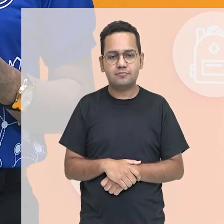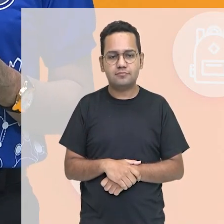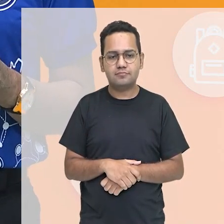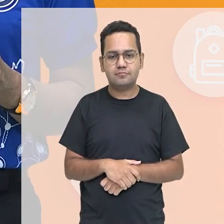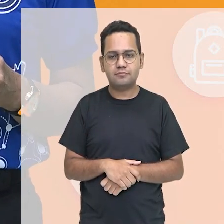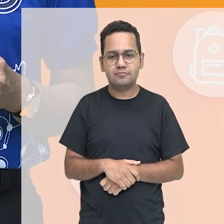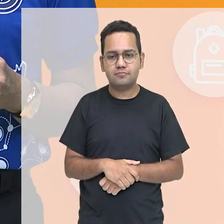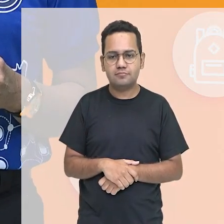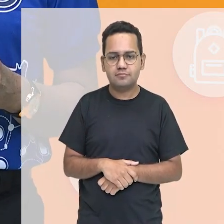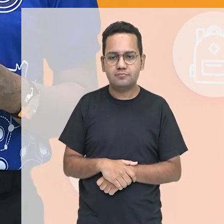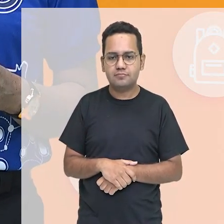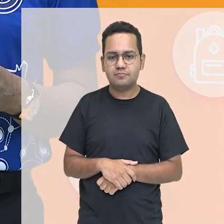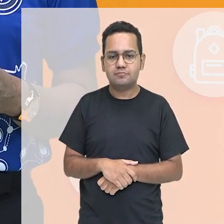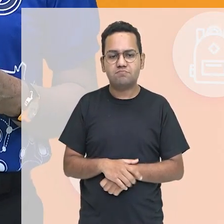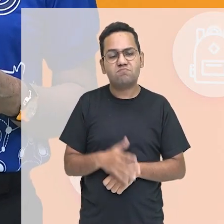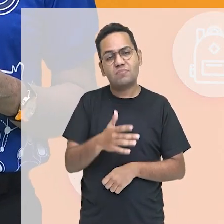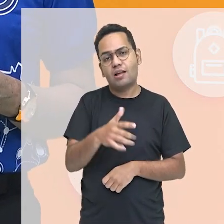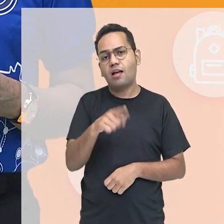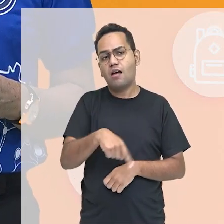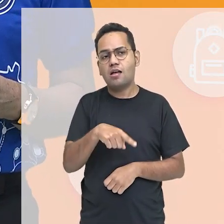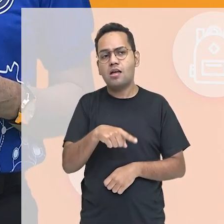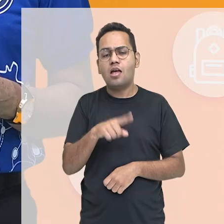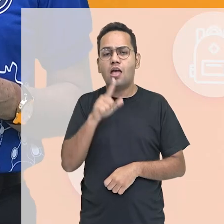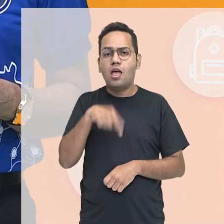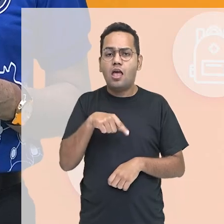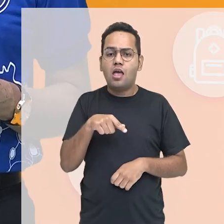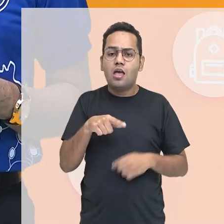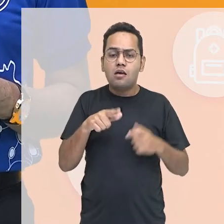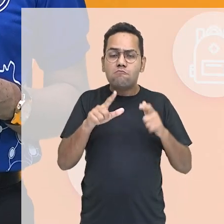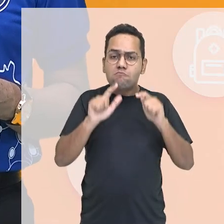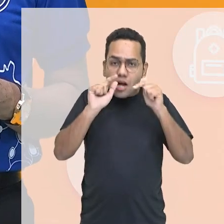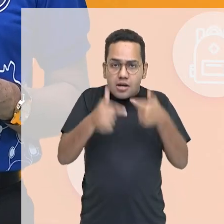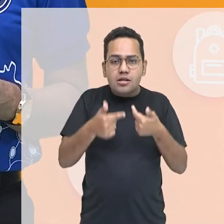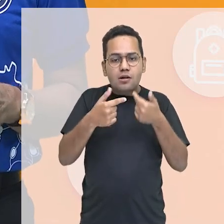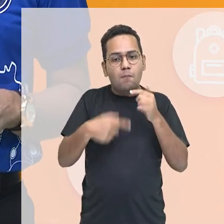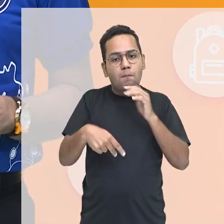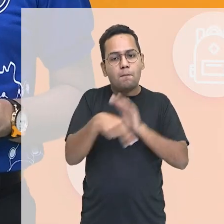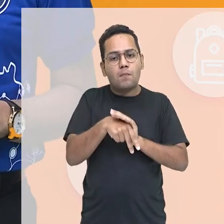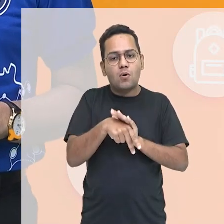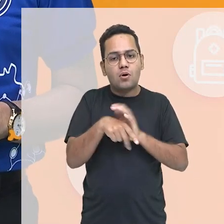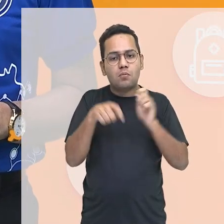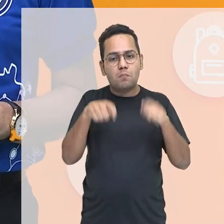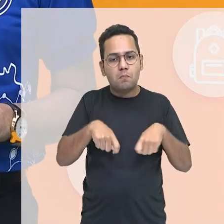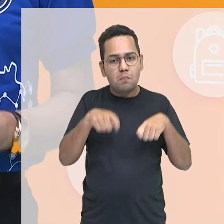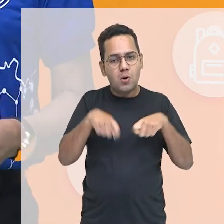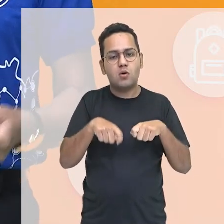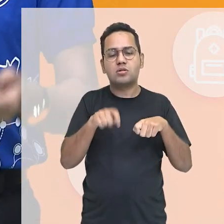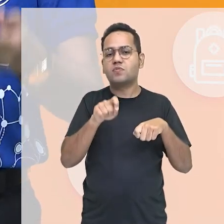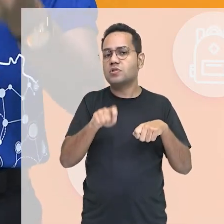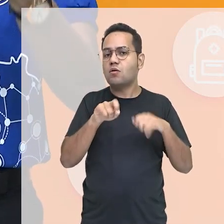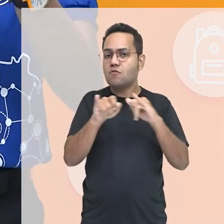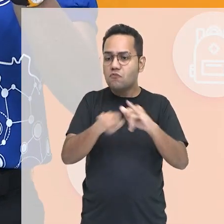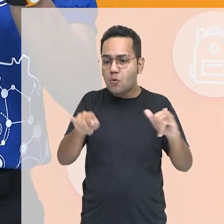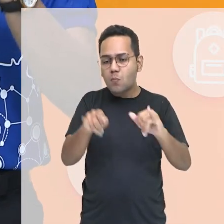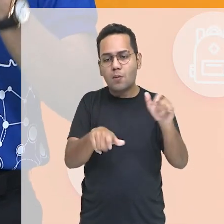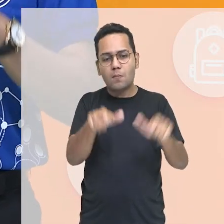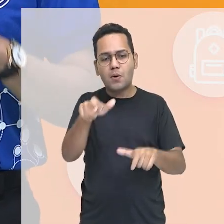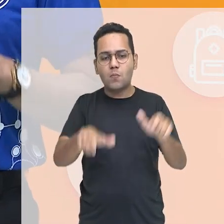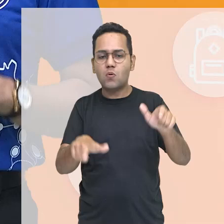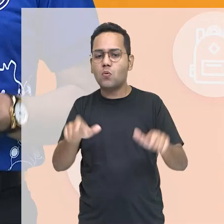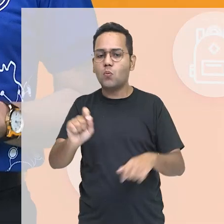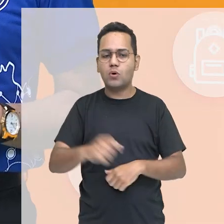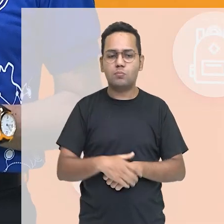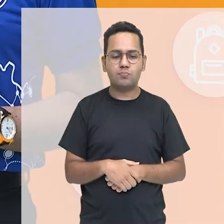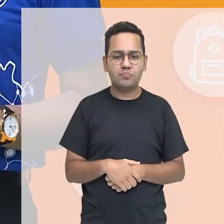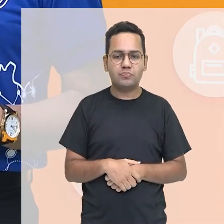que esse forte nacionalismo econômico é transmitido para as pessoas na